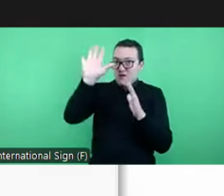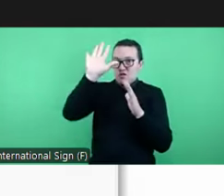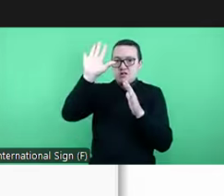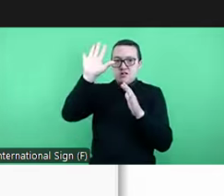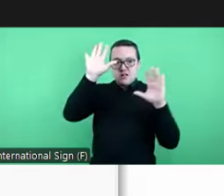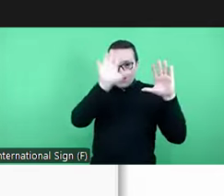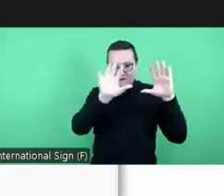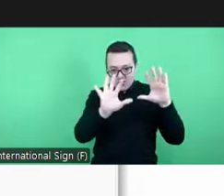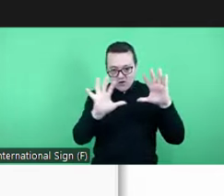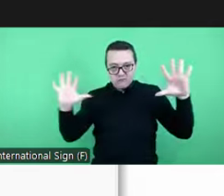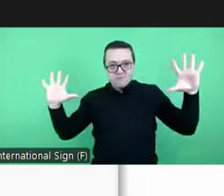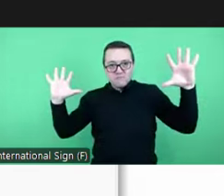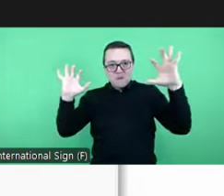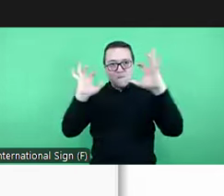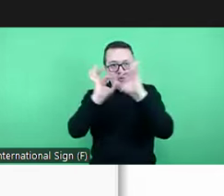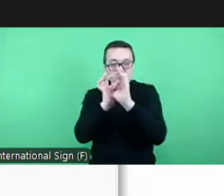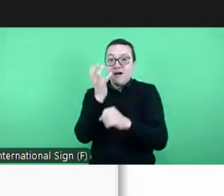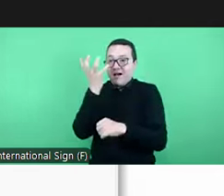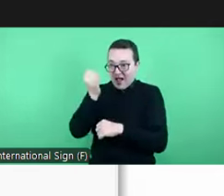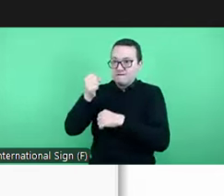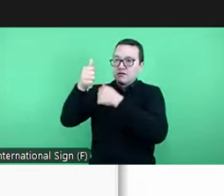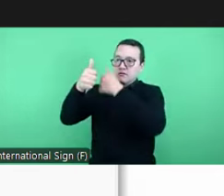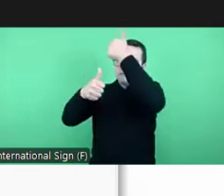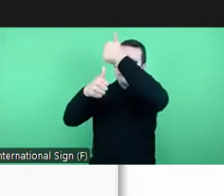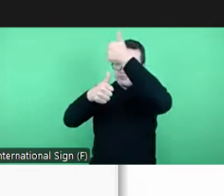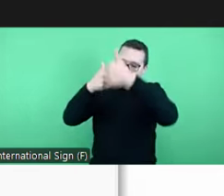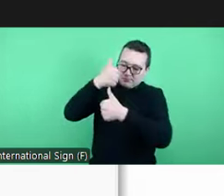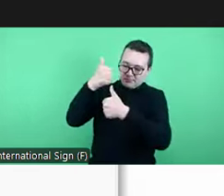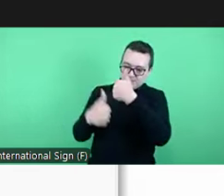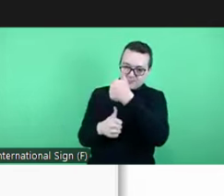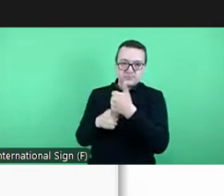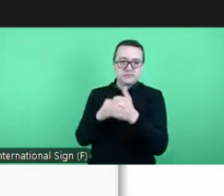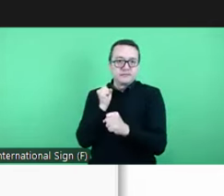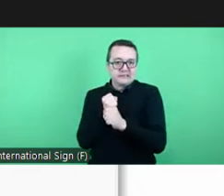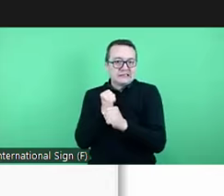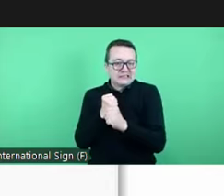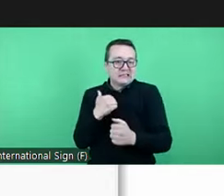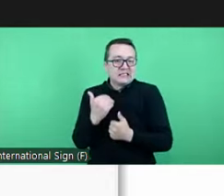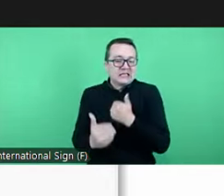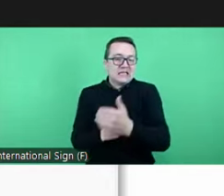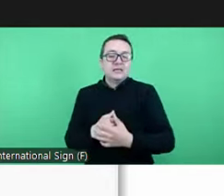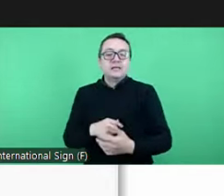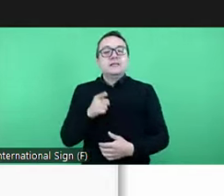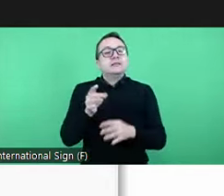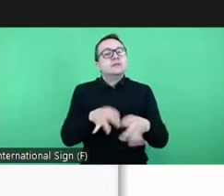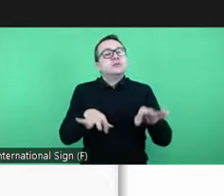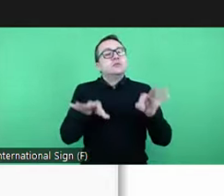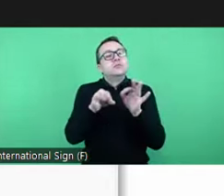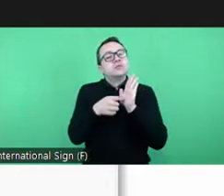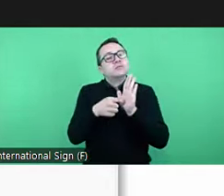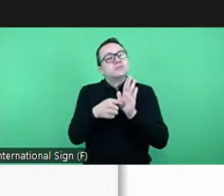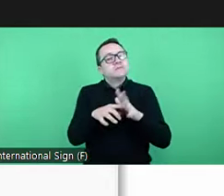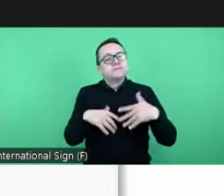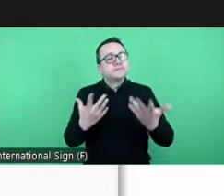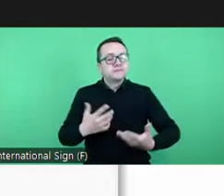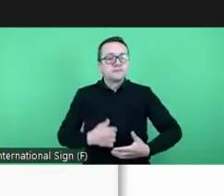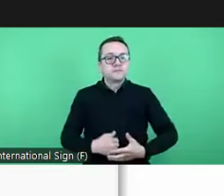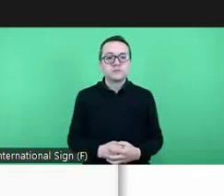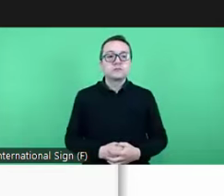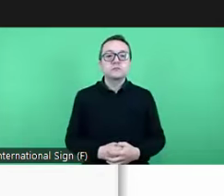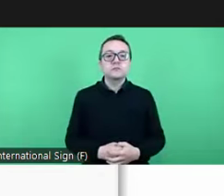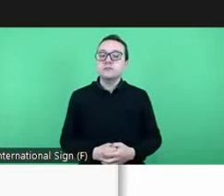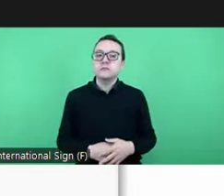level agents Bom, in terms of é importante processes dizer que existe um outro and ponto de of vista de base levels legal, que são os of work. percentuais There is mínimos para a aplicação de